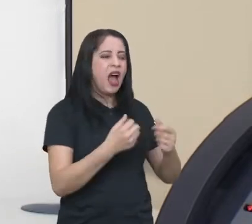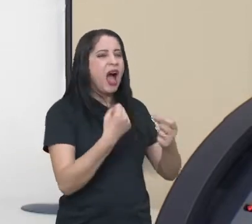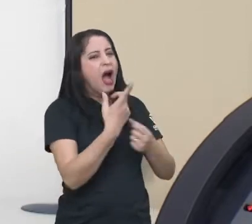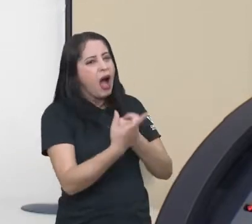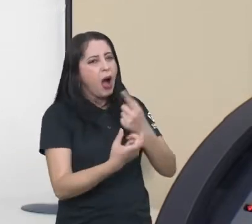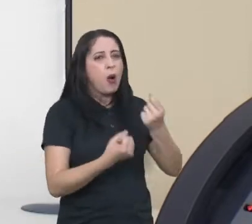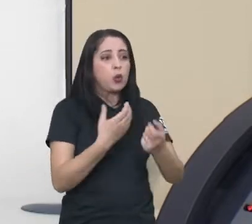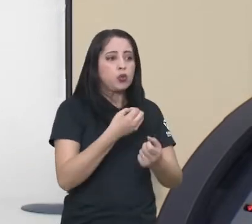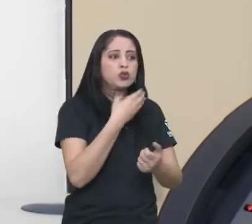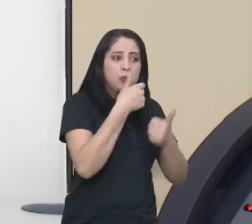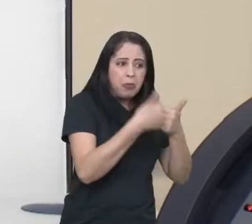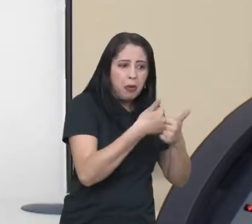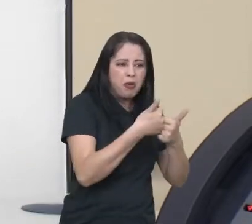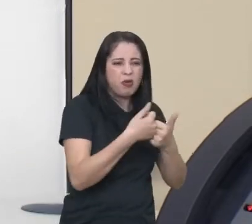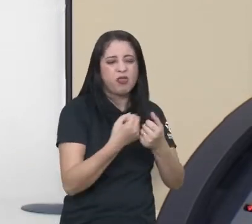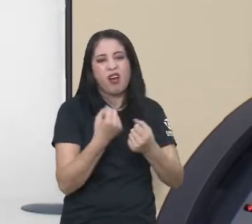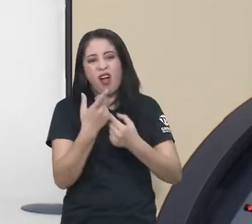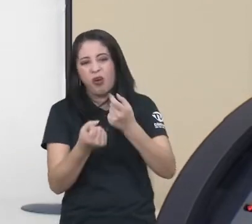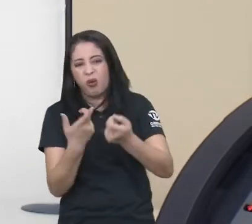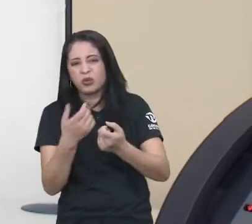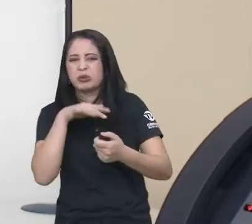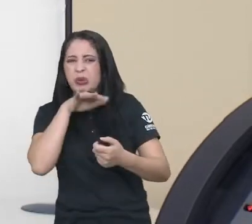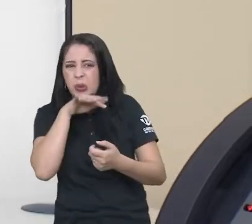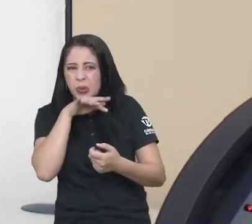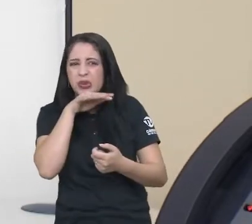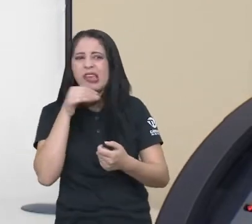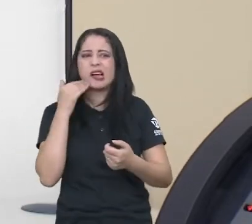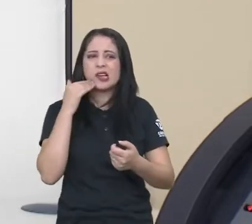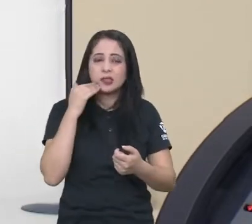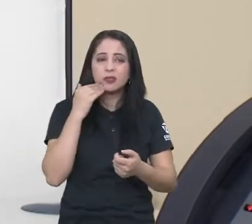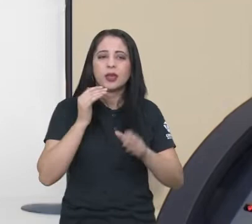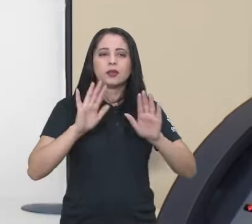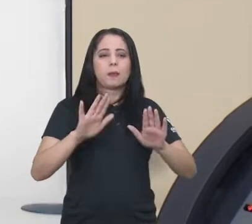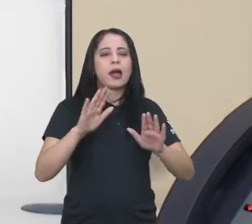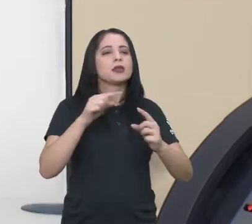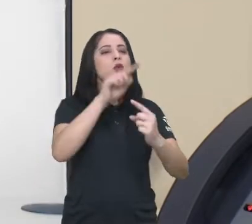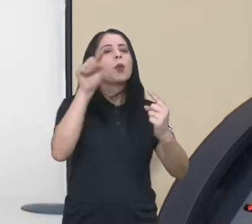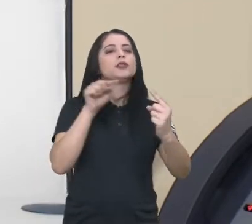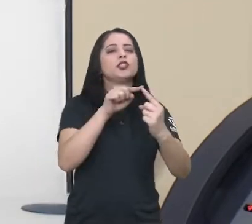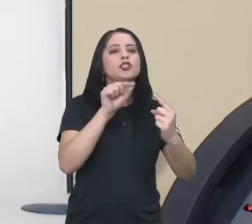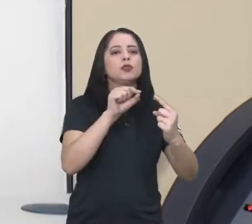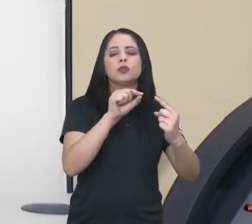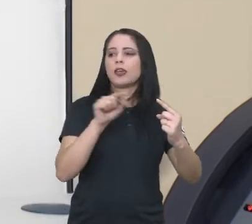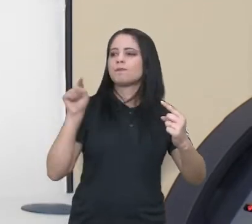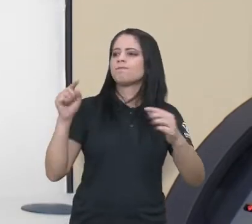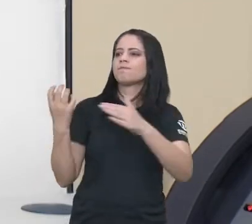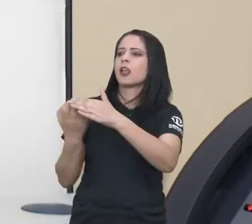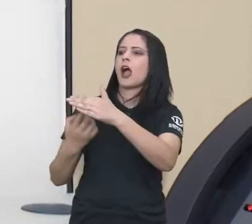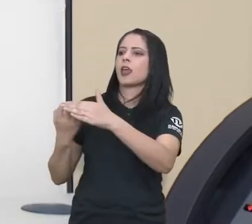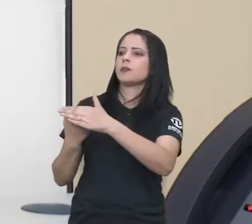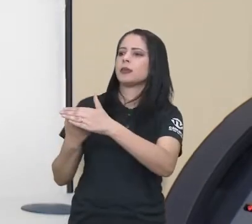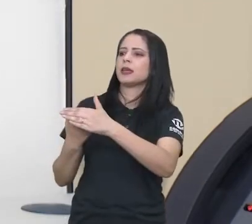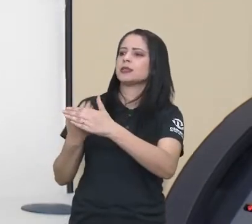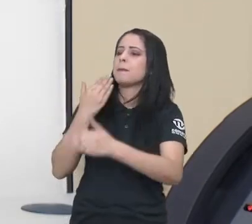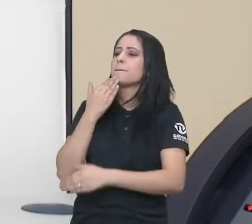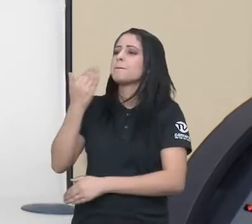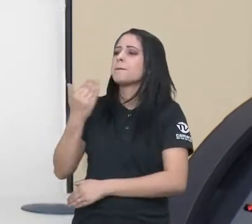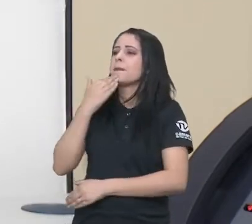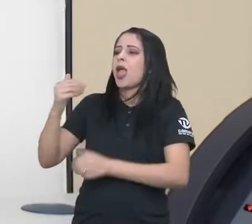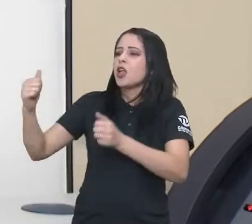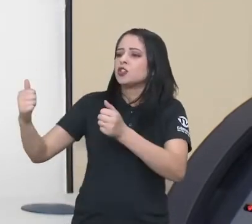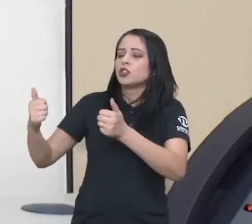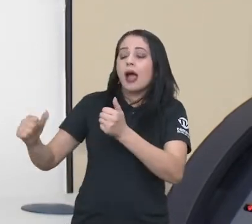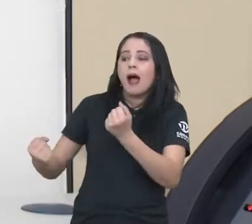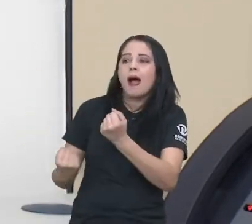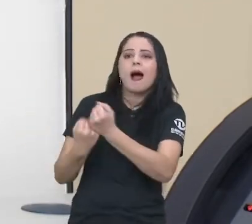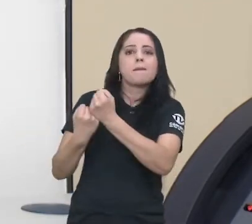com boas qualidades, alguns não tanto, E o pensamento é o quê? Chamar a iniciativa privada,